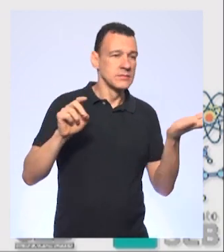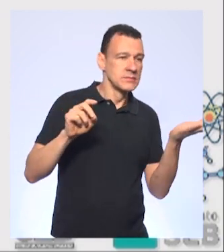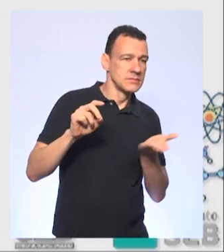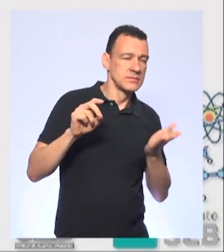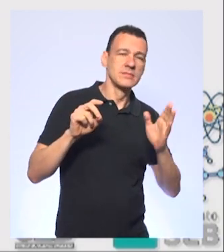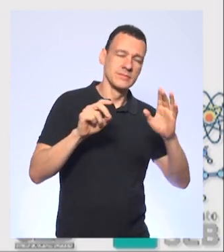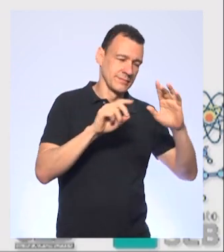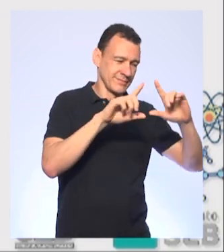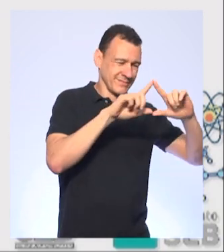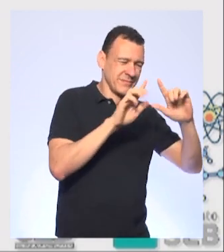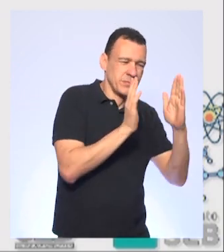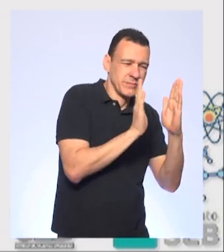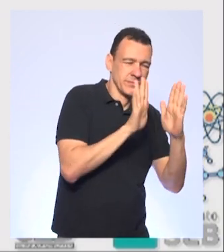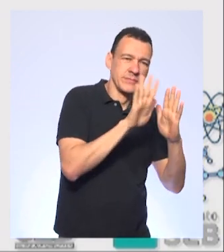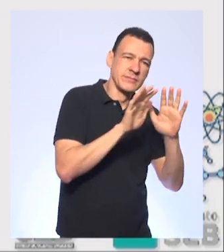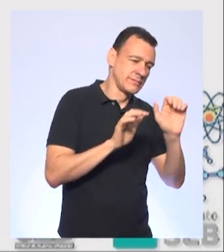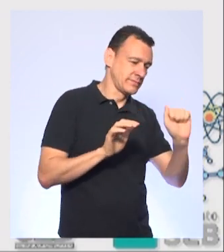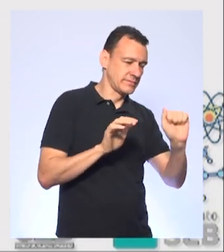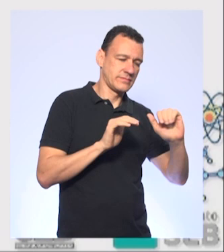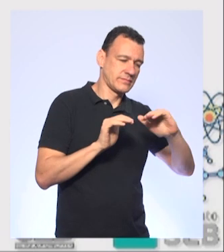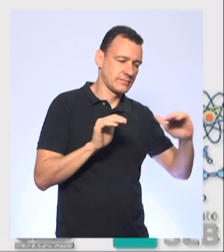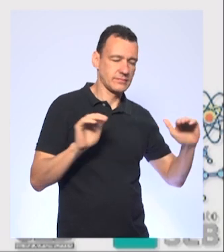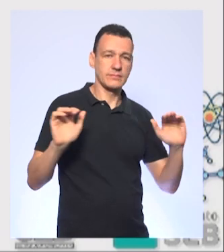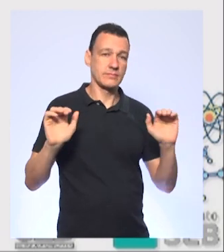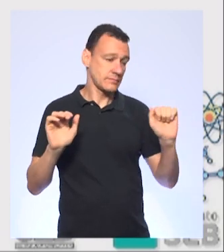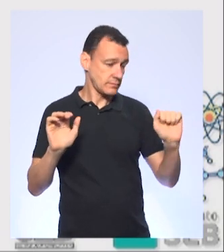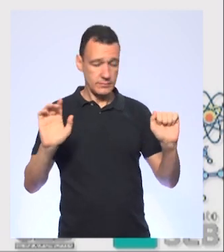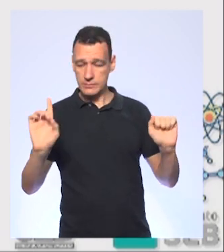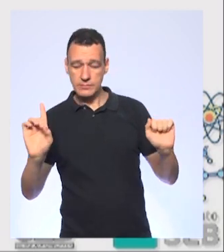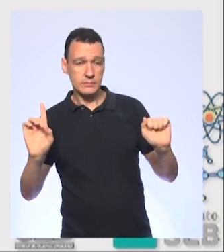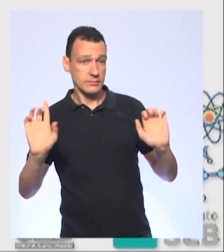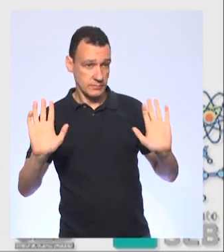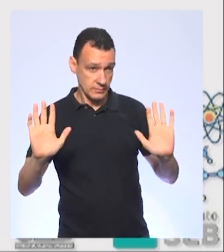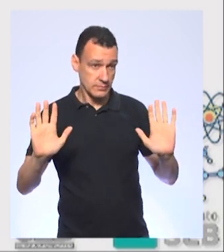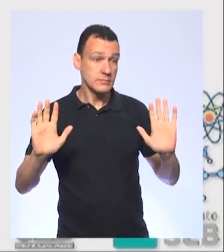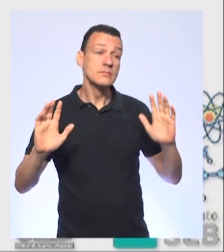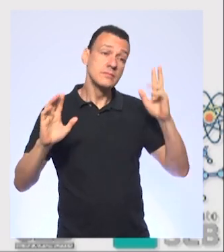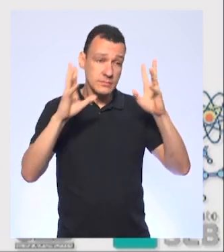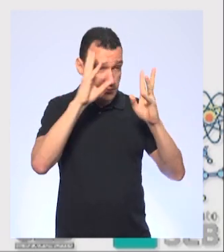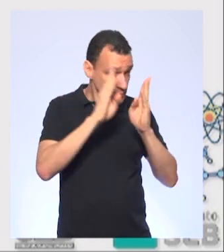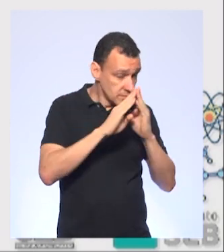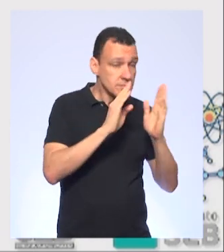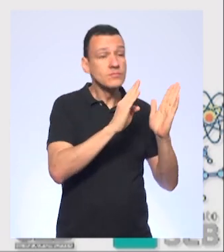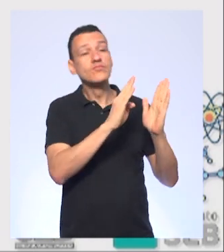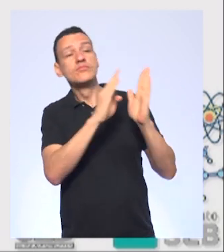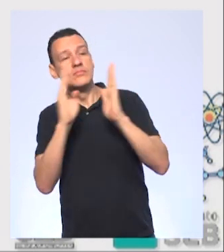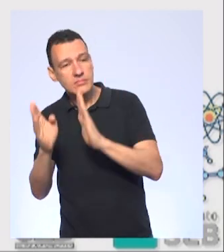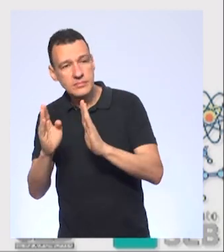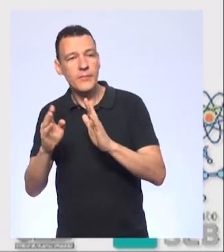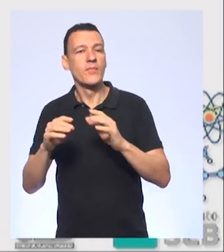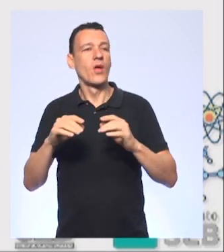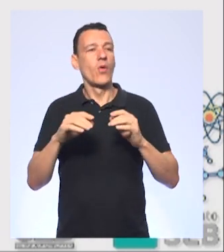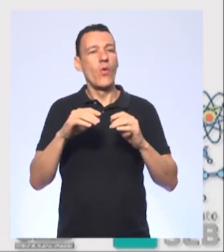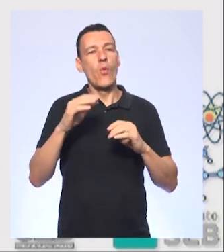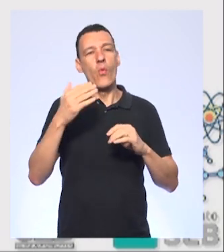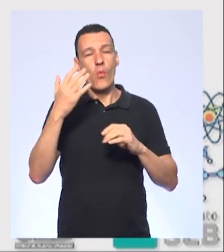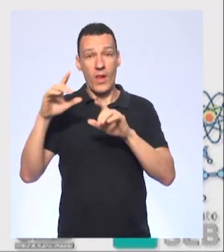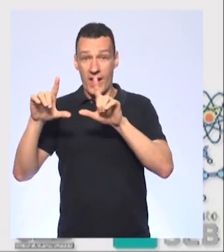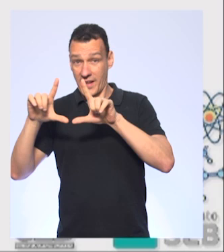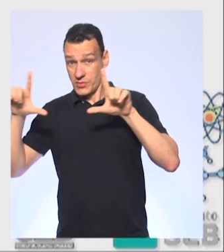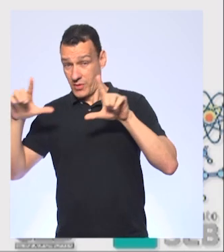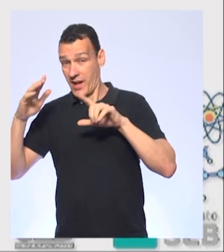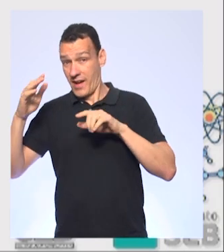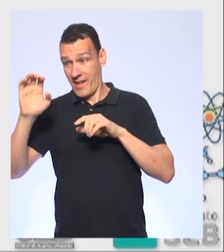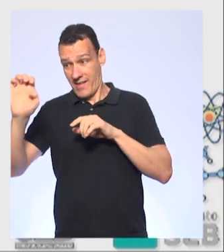de A, assim como o lado do grandão, que eu chamei de E, está para o lado